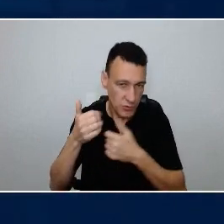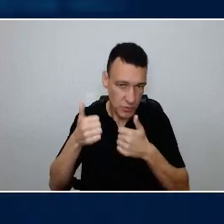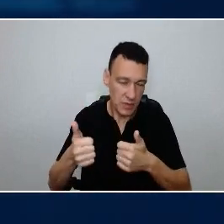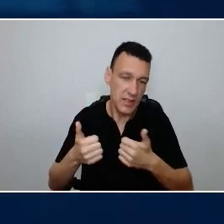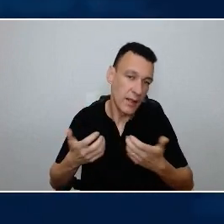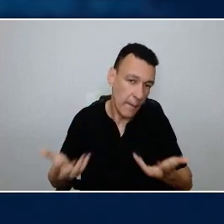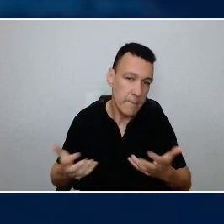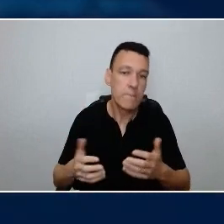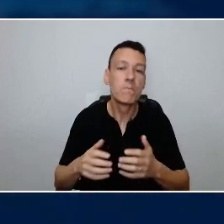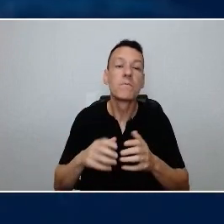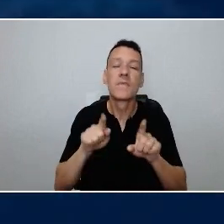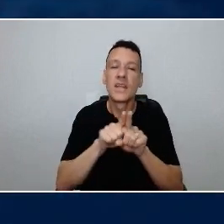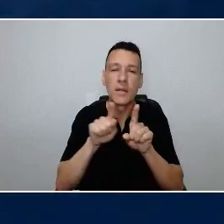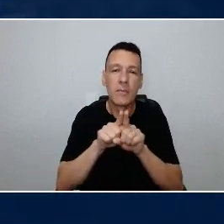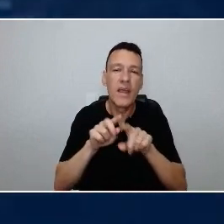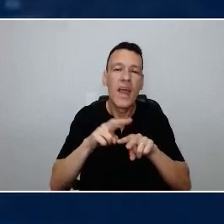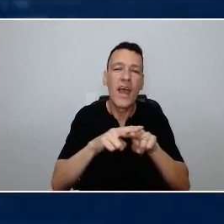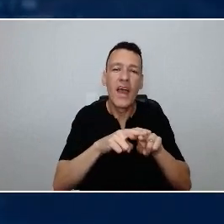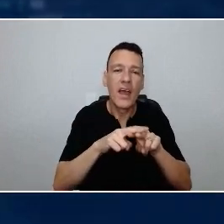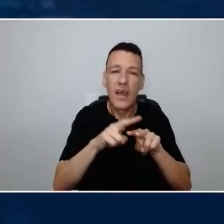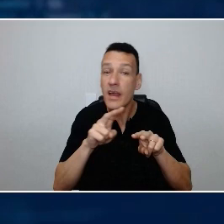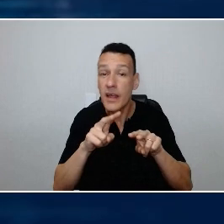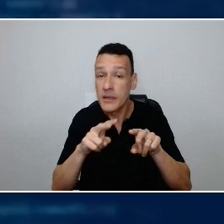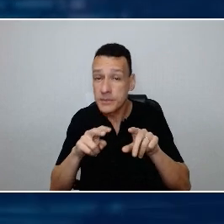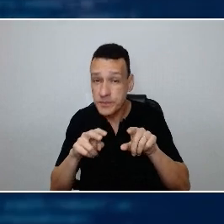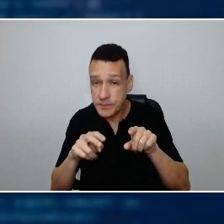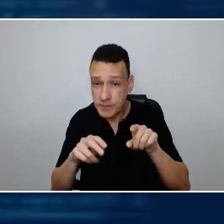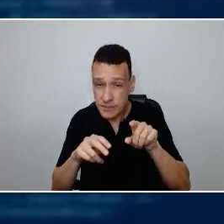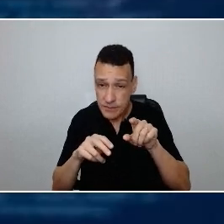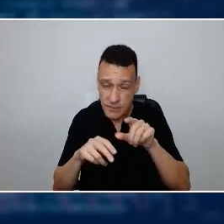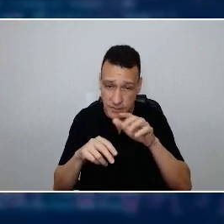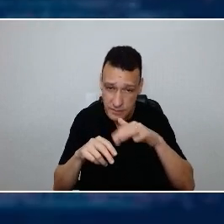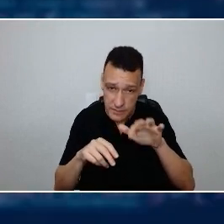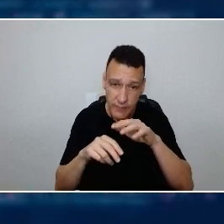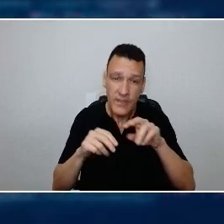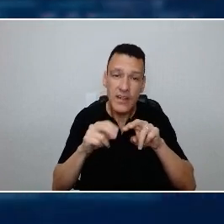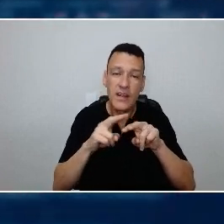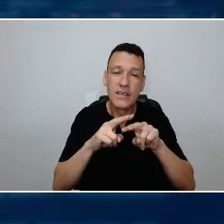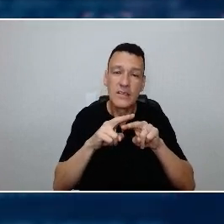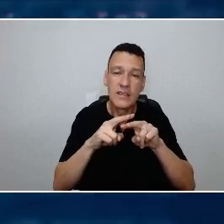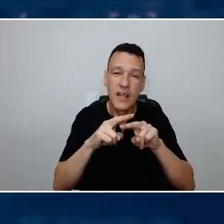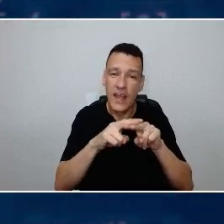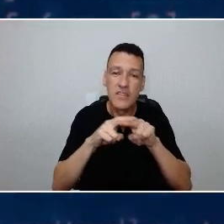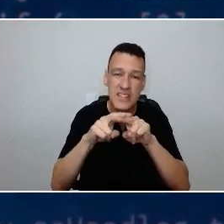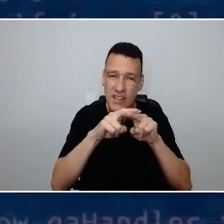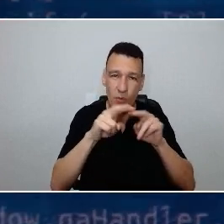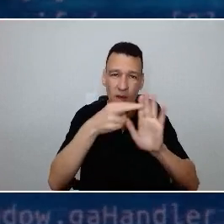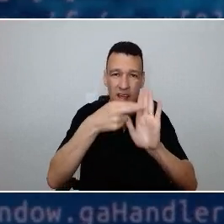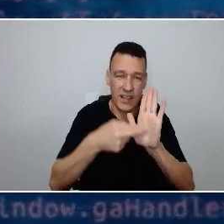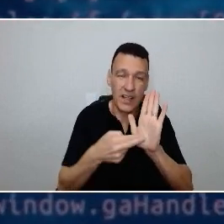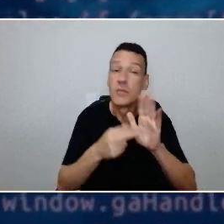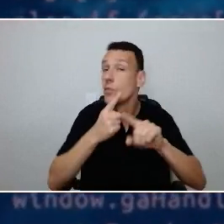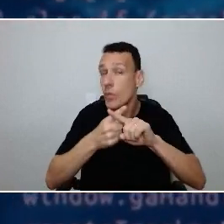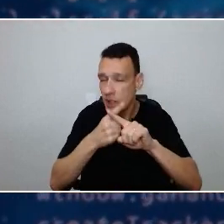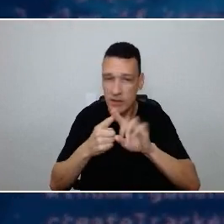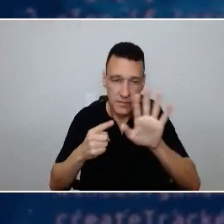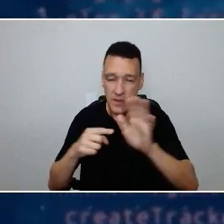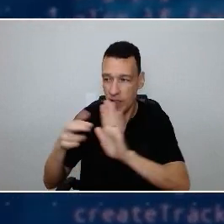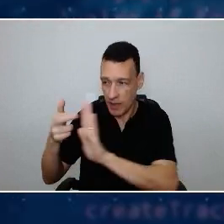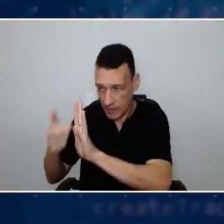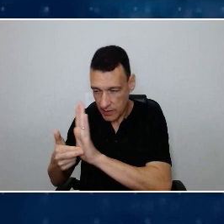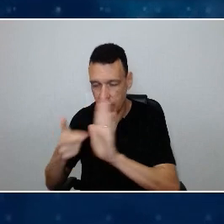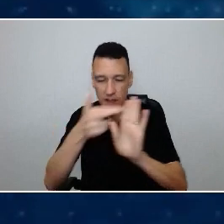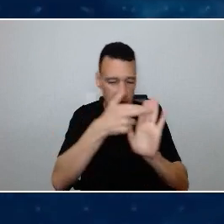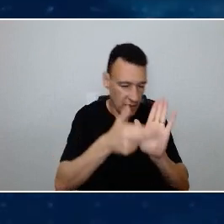dados algum relatório alguma coisa do tipo você tinha que aplicar todas as regras igualmente o que que acontece o time de